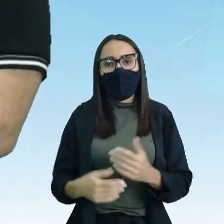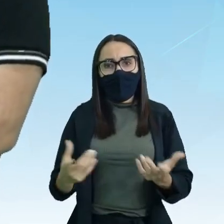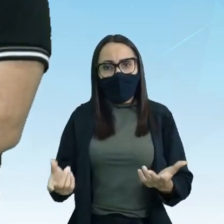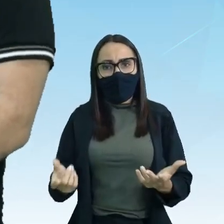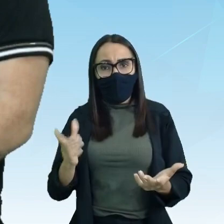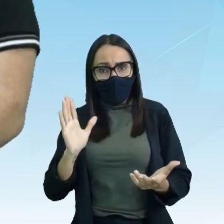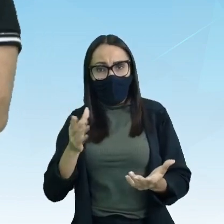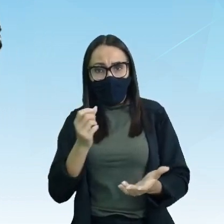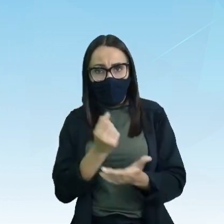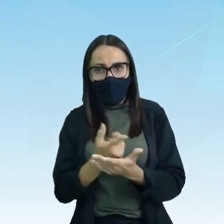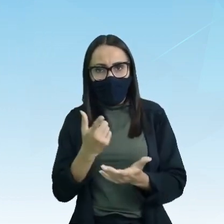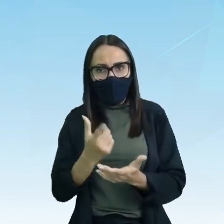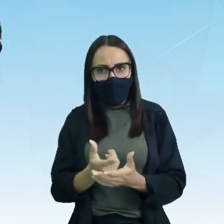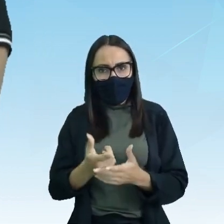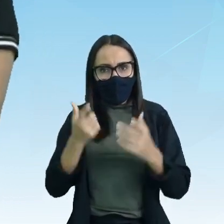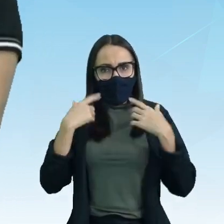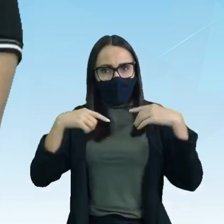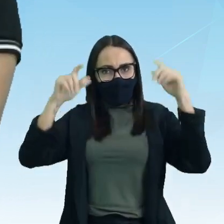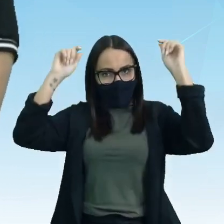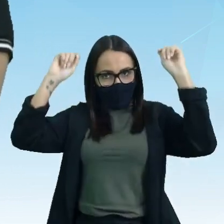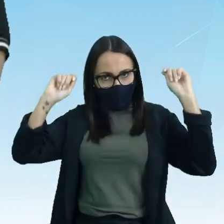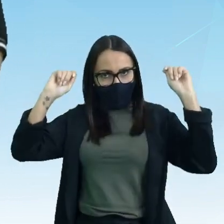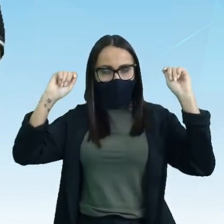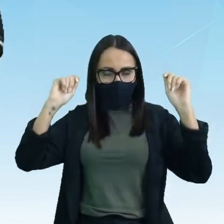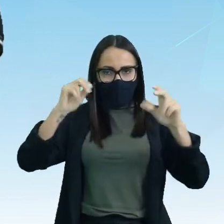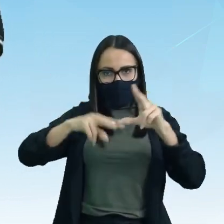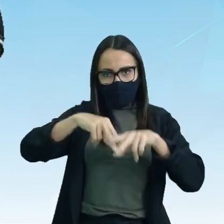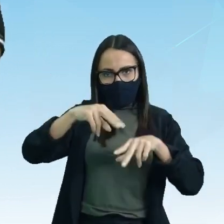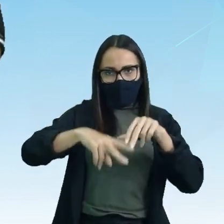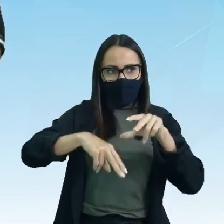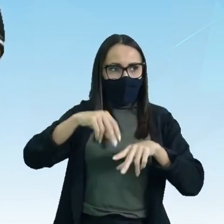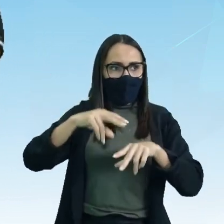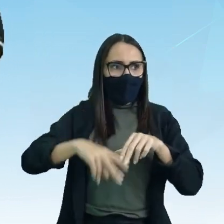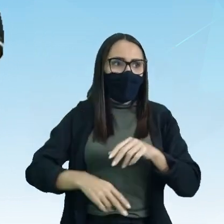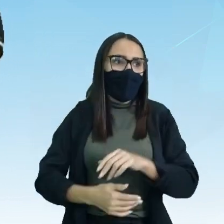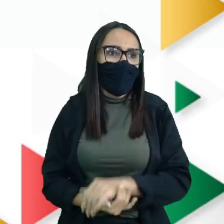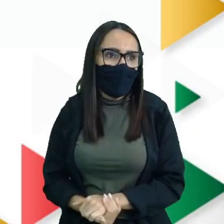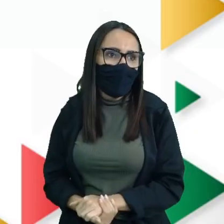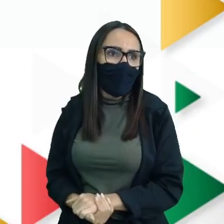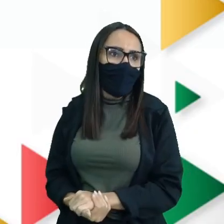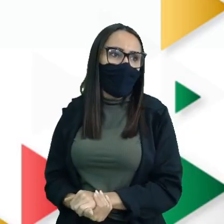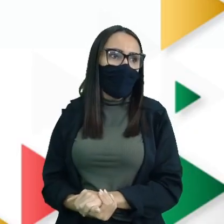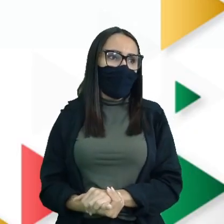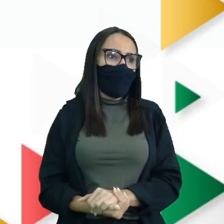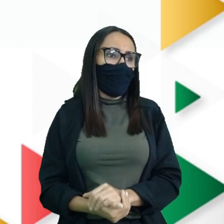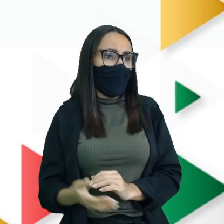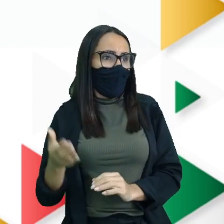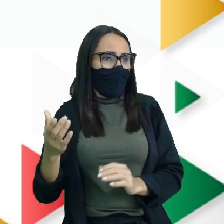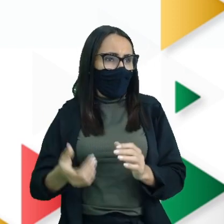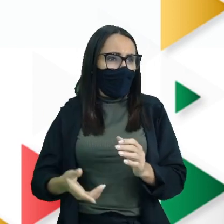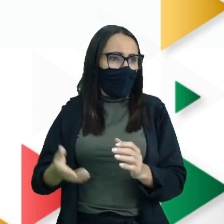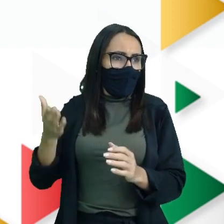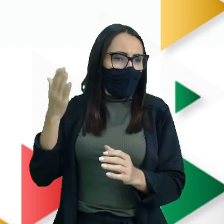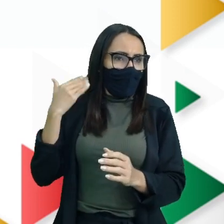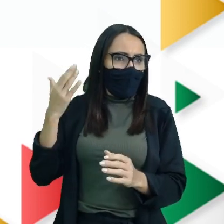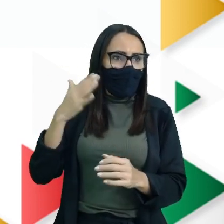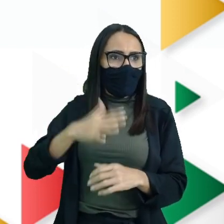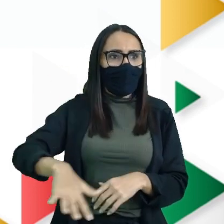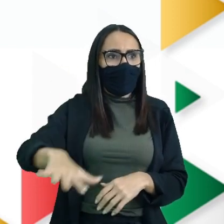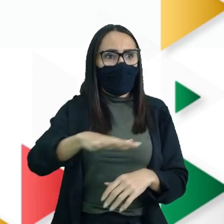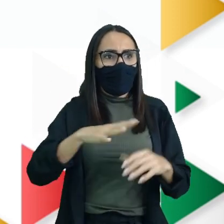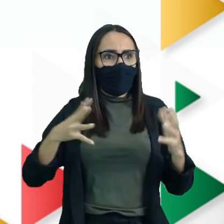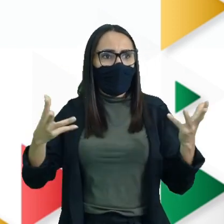Pronto. ainda não, vou Por isso comprar. nós estamos perto do São João. E olha aqui, Uma foto bem antiguinha. Veja que pátio